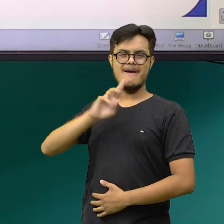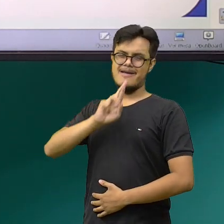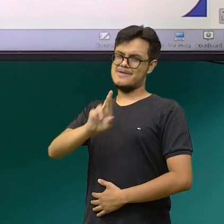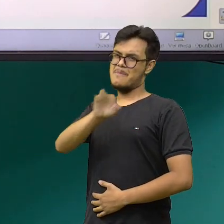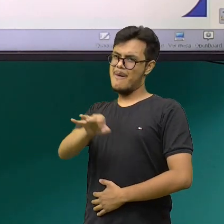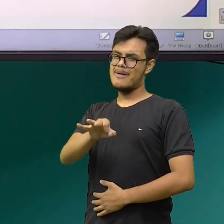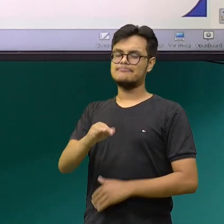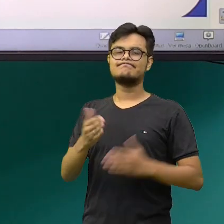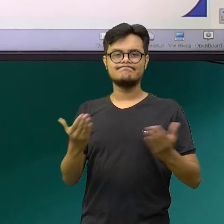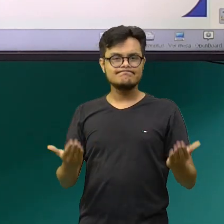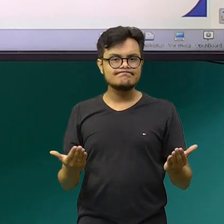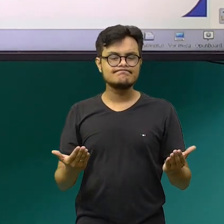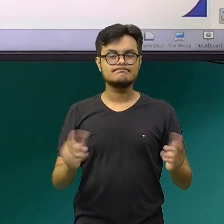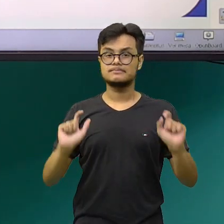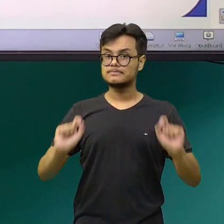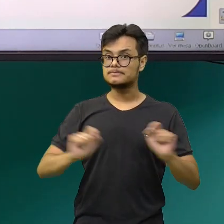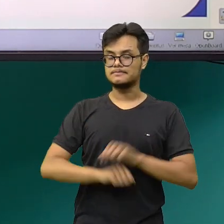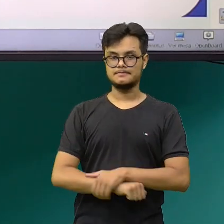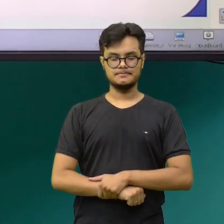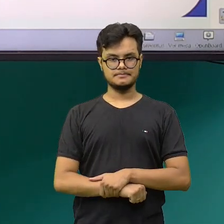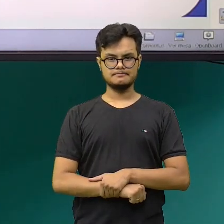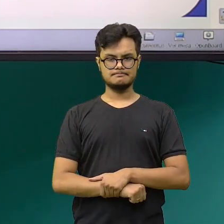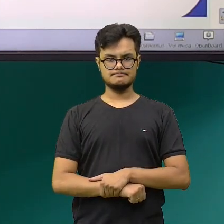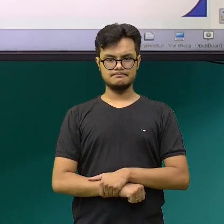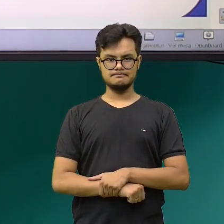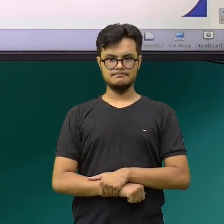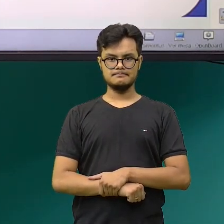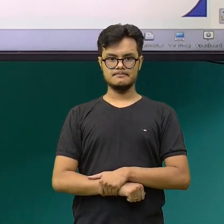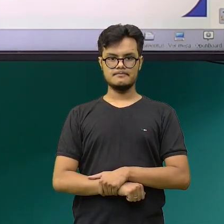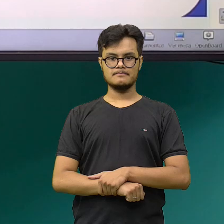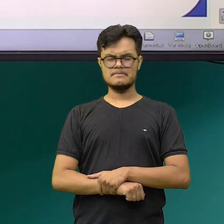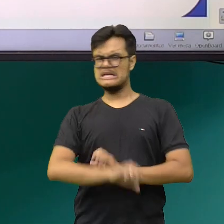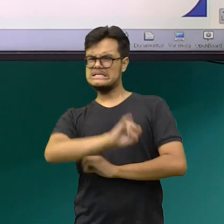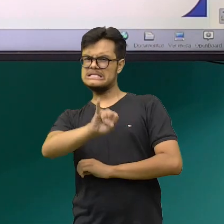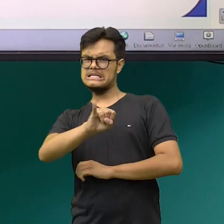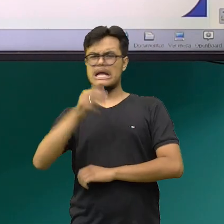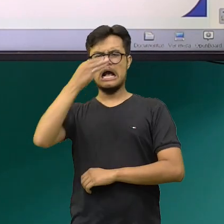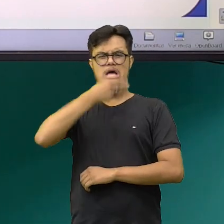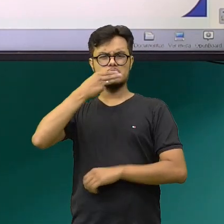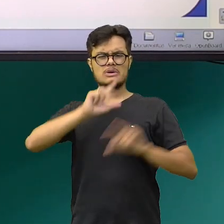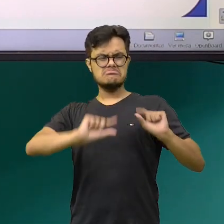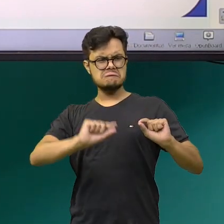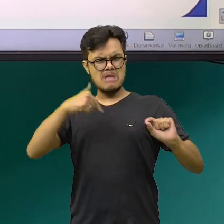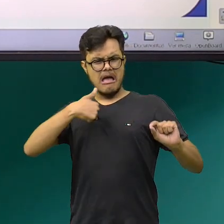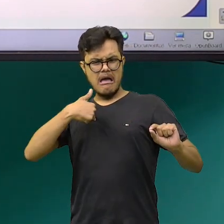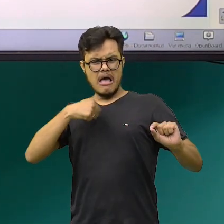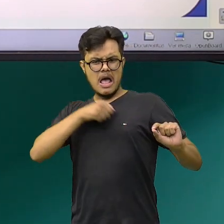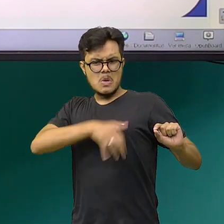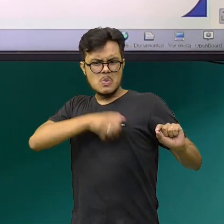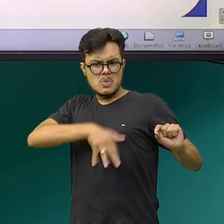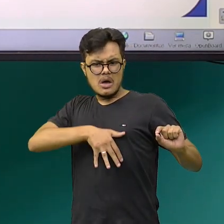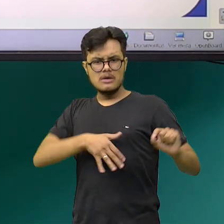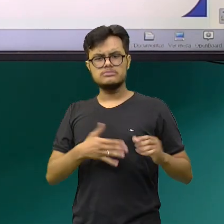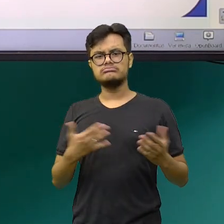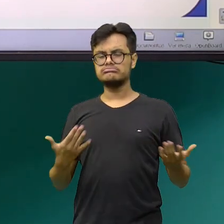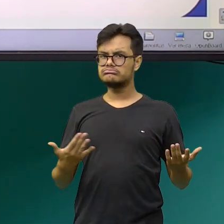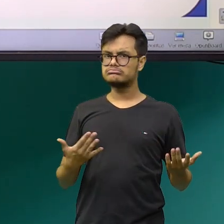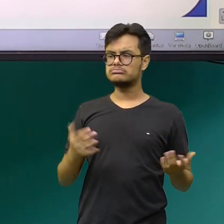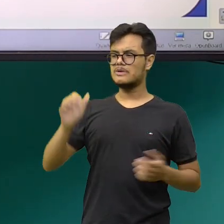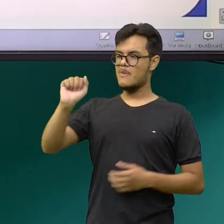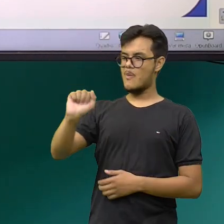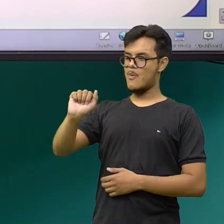mente o quê? Prof, se eu tiver com pouca glicose no meu sangue, a alfa